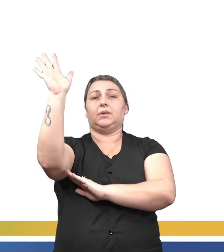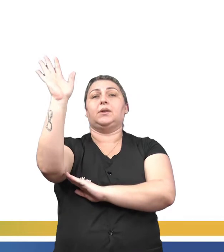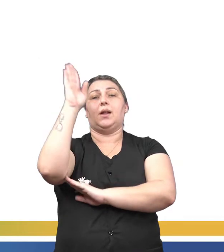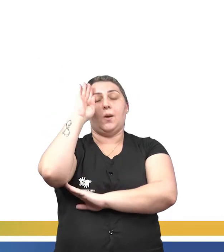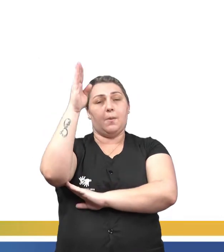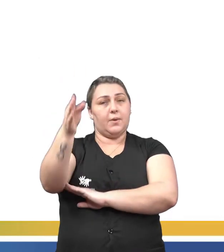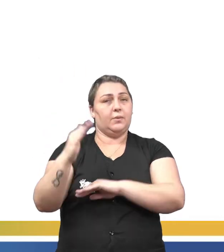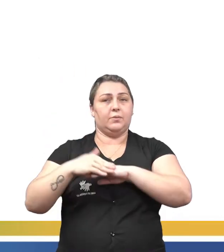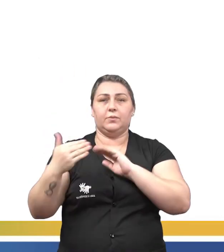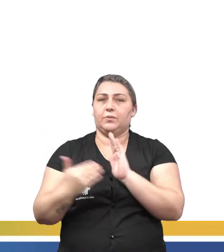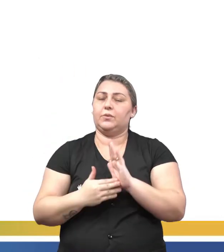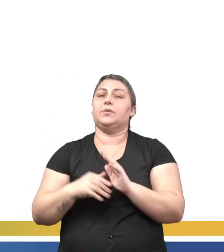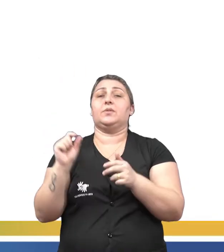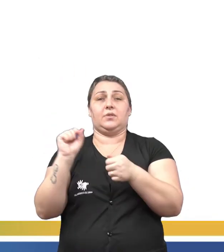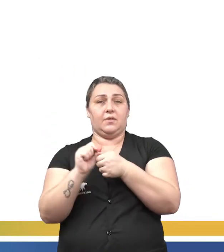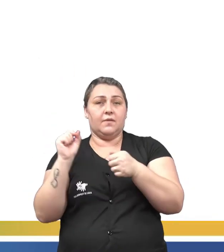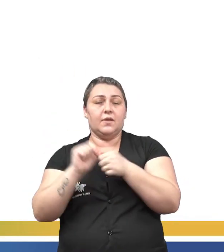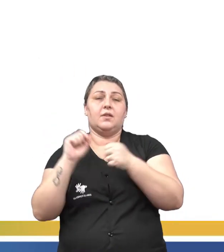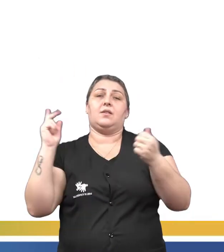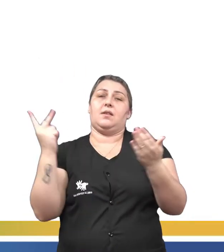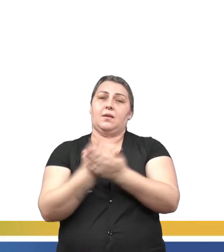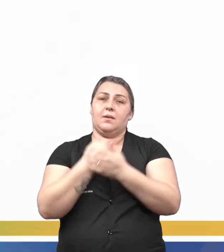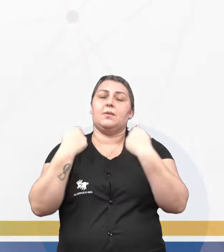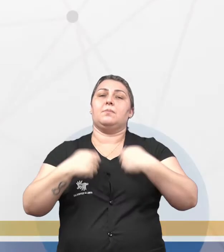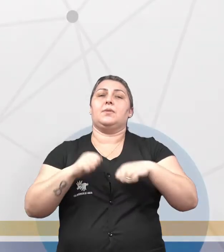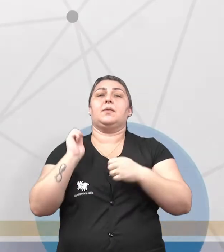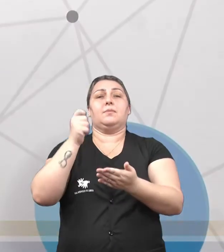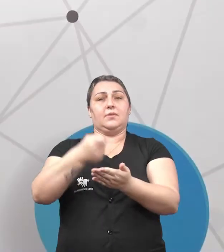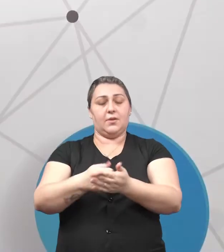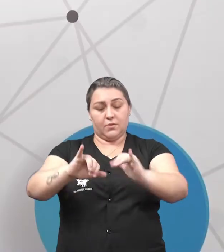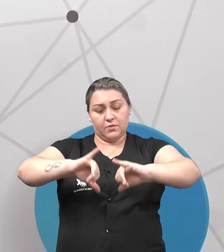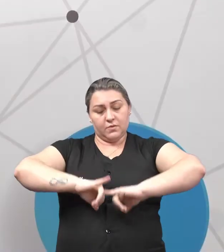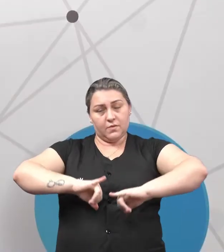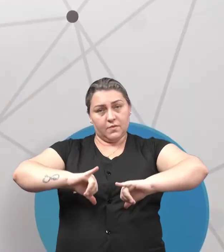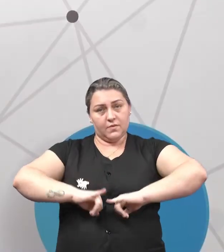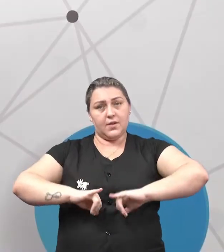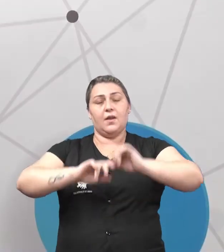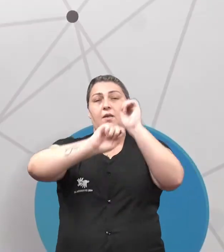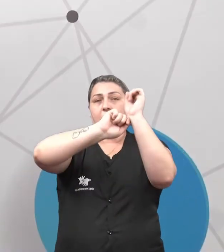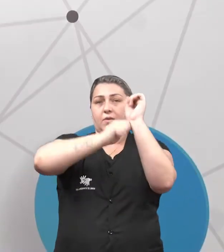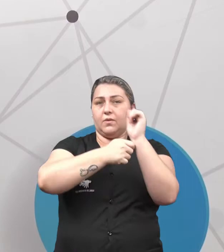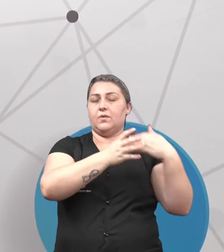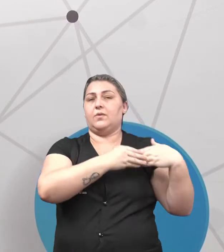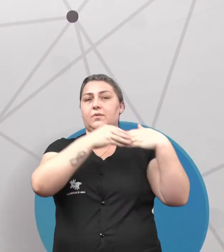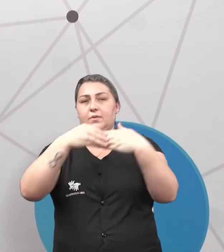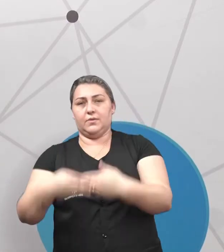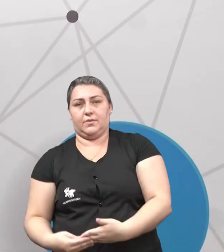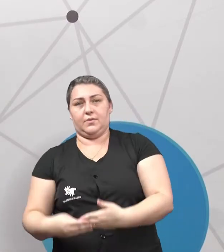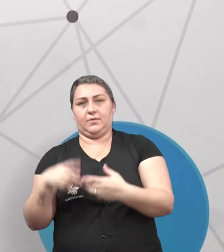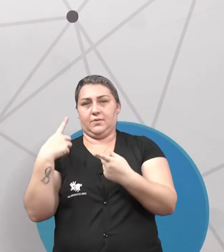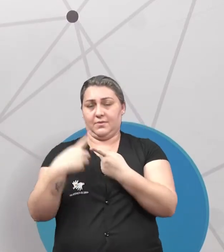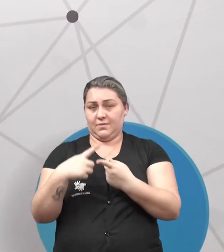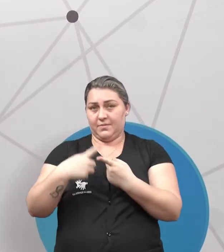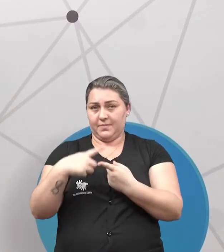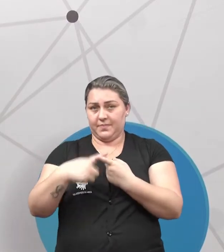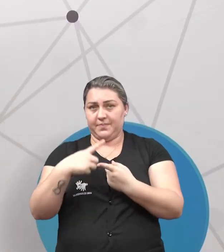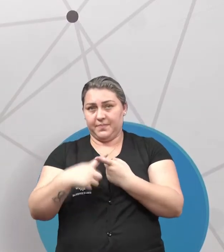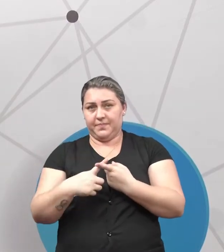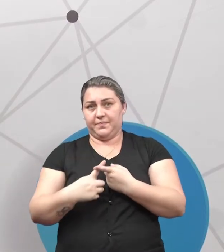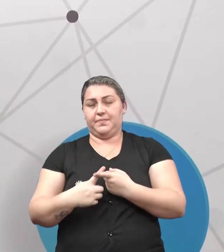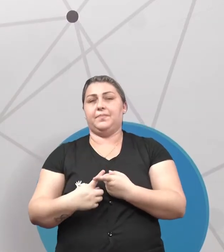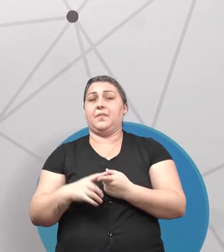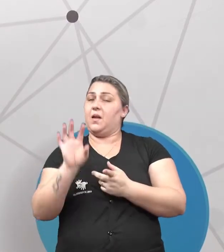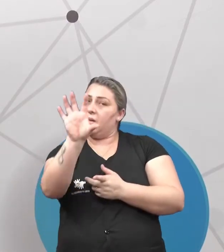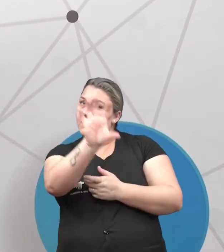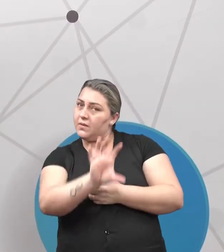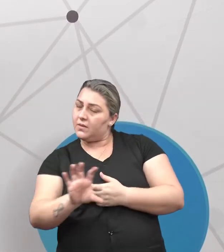princípio de tudo que você causou, você vai também sofrer, né? E esse código, ele vem justamente porque, como eu disse para vocês, era uma região